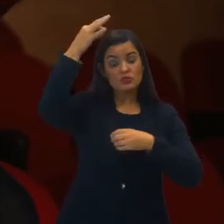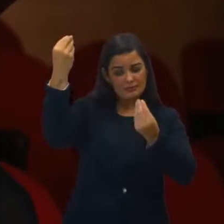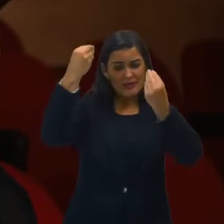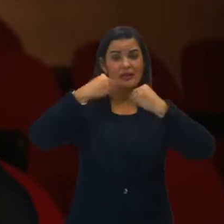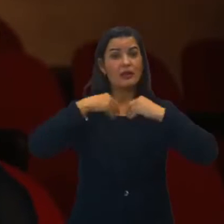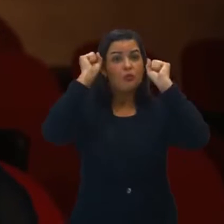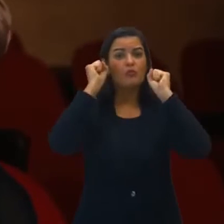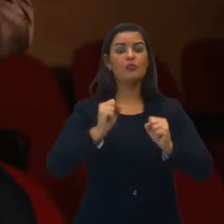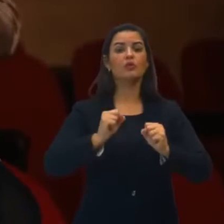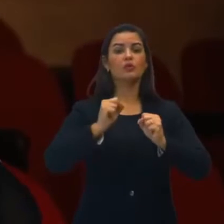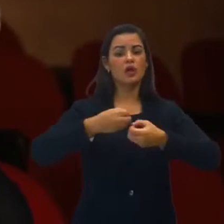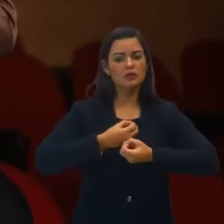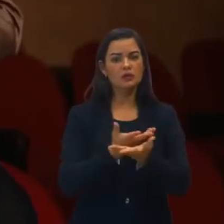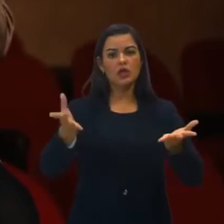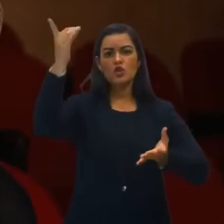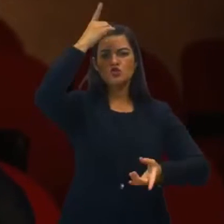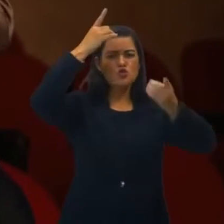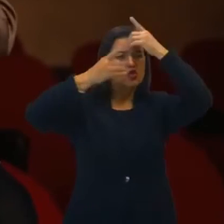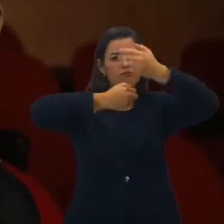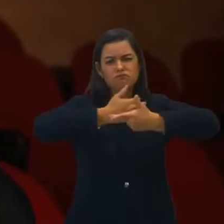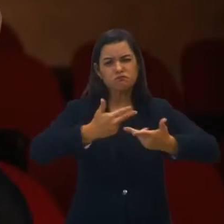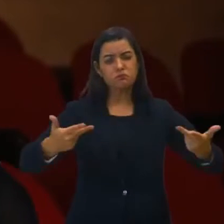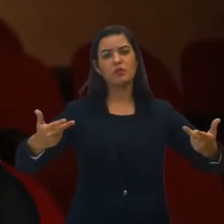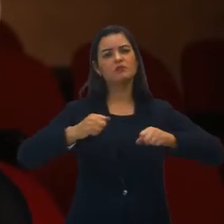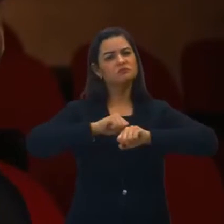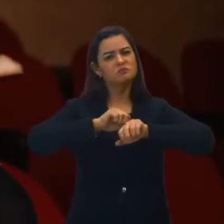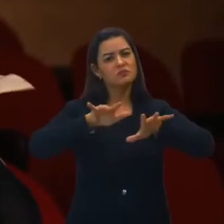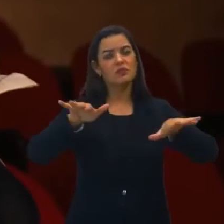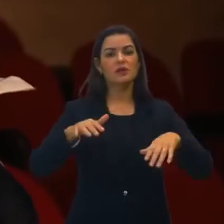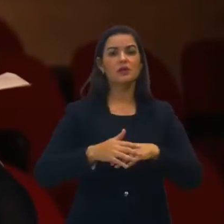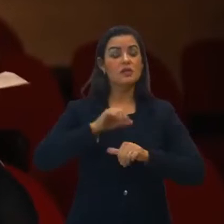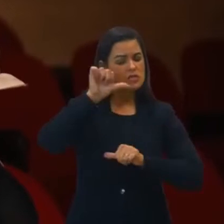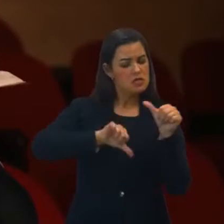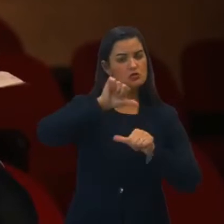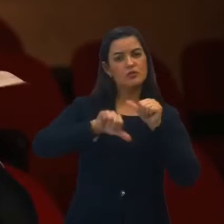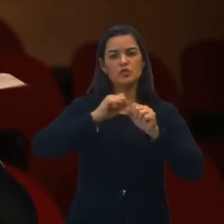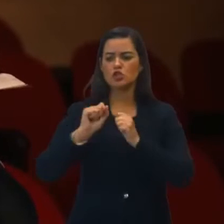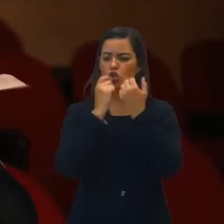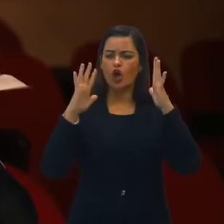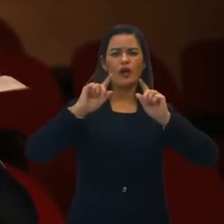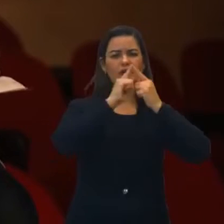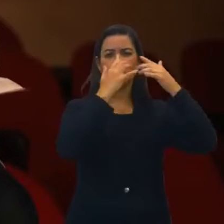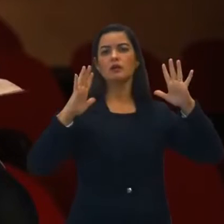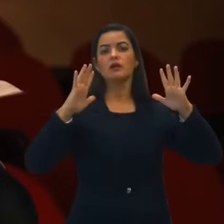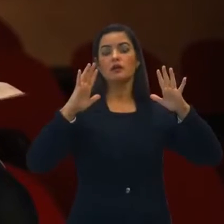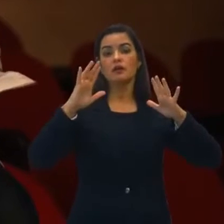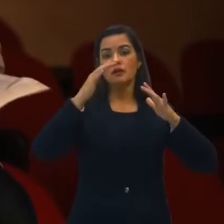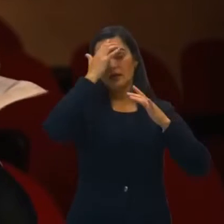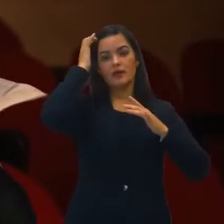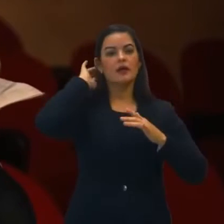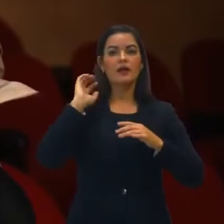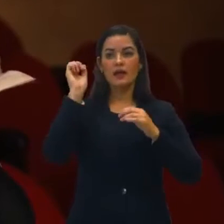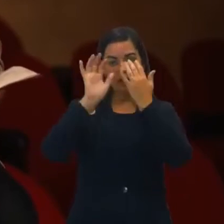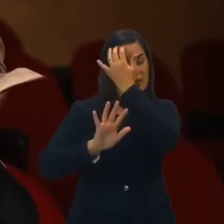dons. Dele vem então essa transformação de glória em glória na imagem de Cristo. Nós precisamos do Espírito Santo.